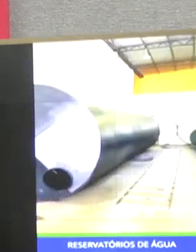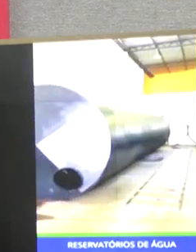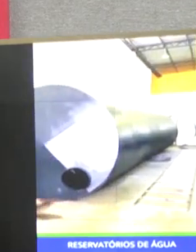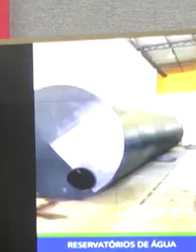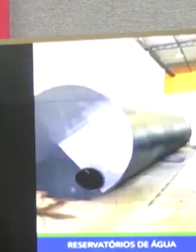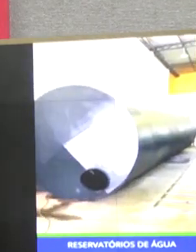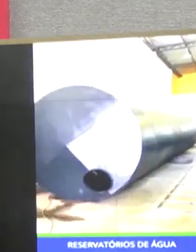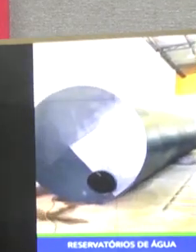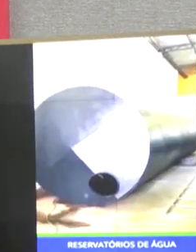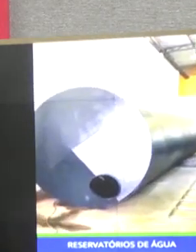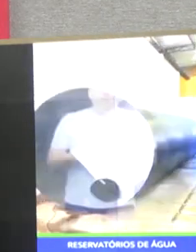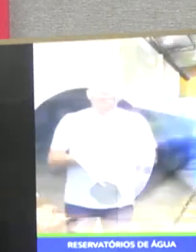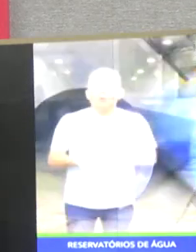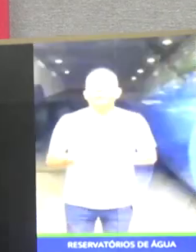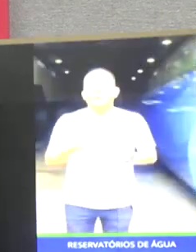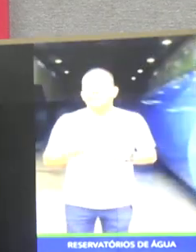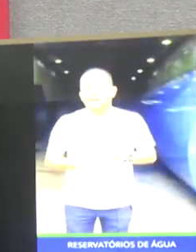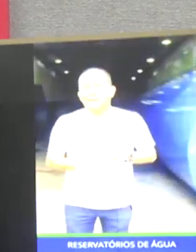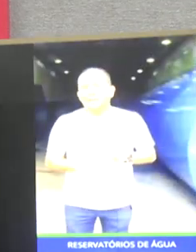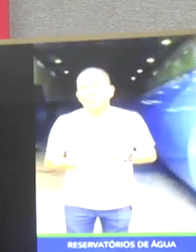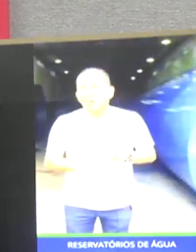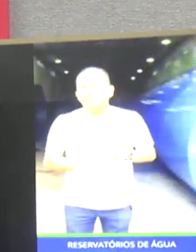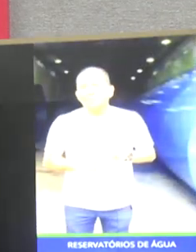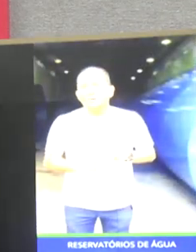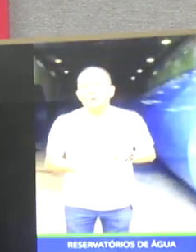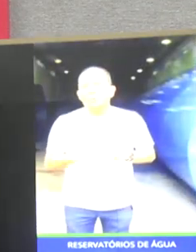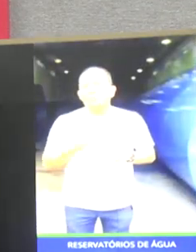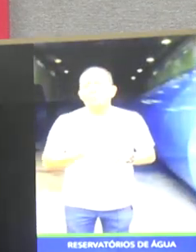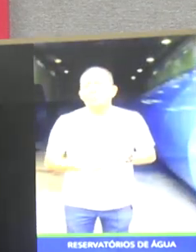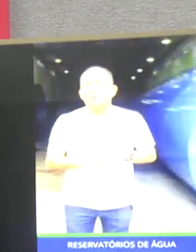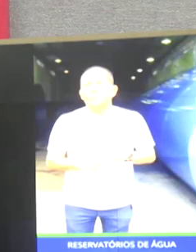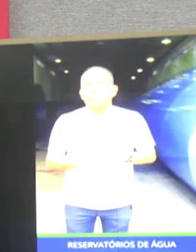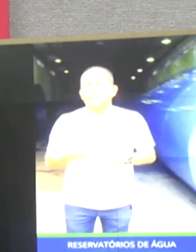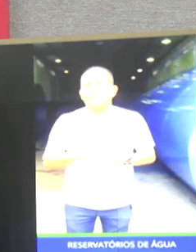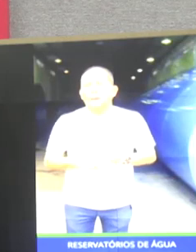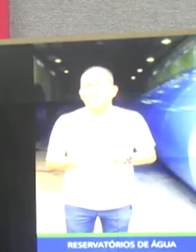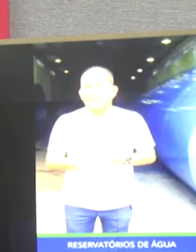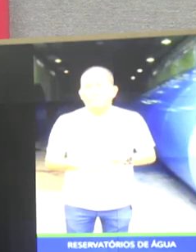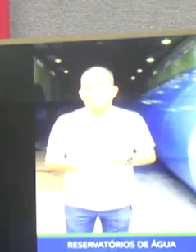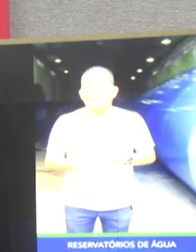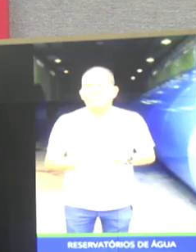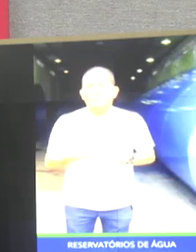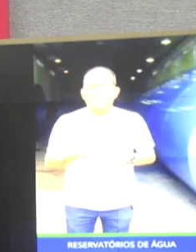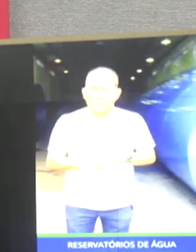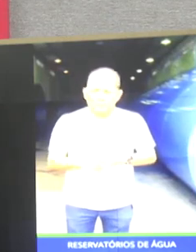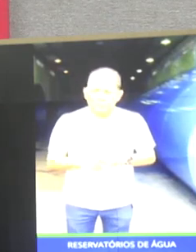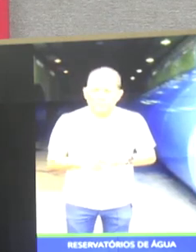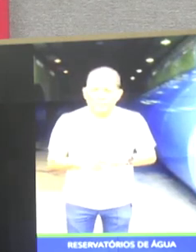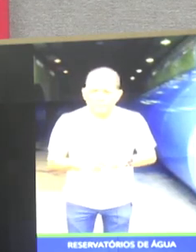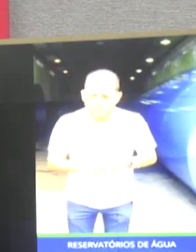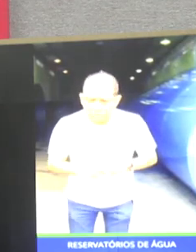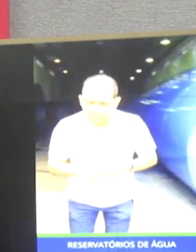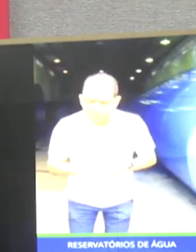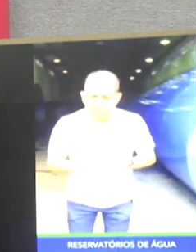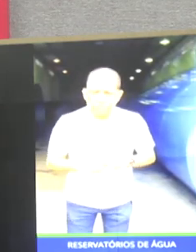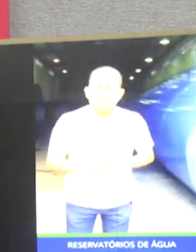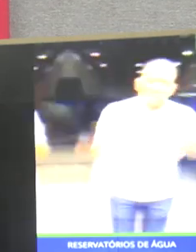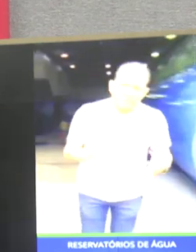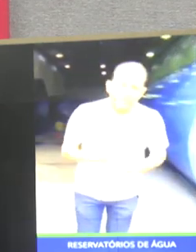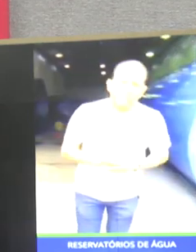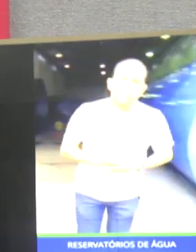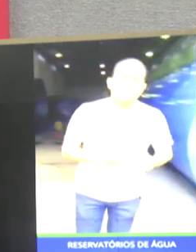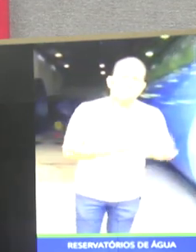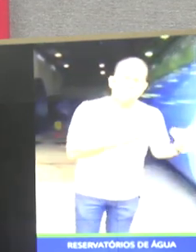De águas que vão um para o Monte Sião, o outro lá para o bairro Carlos Mato e outro para a comunidade do São Benedito.